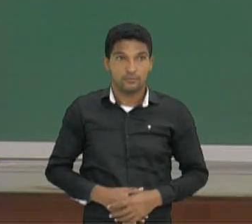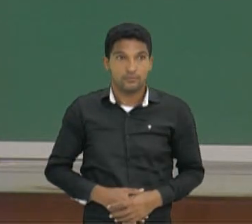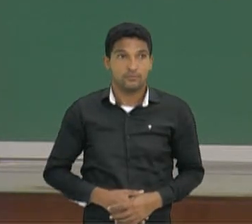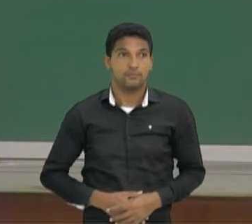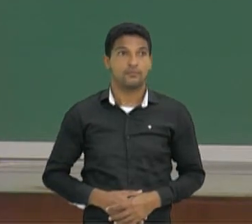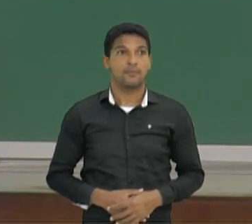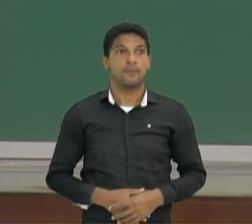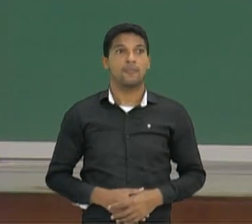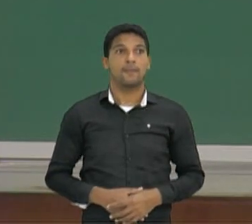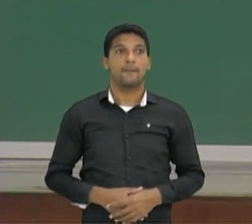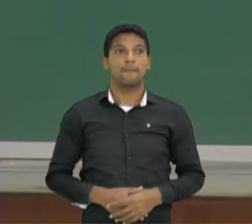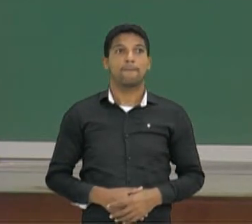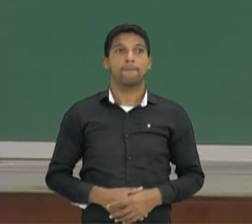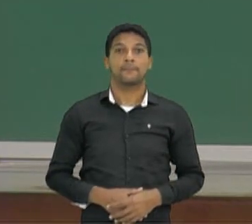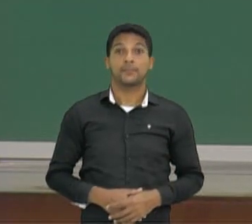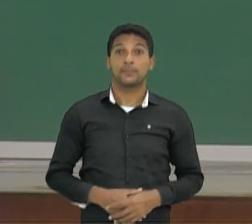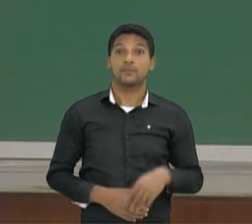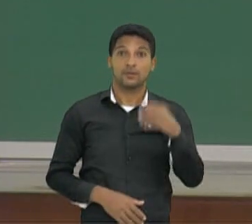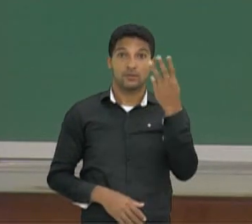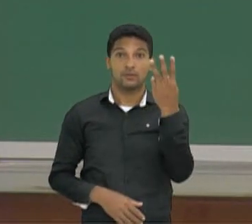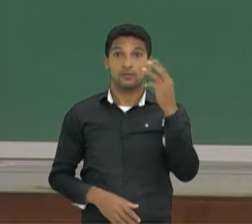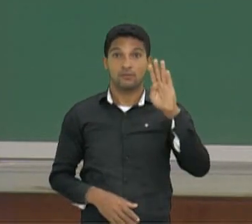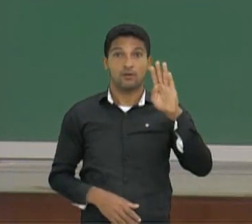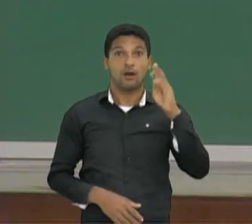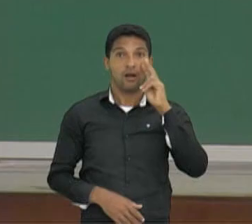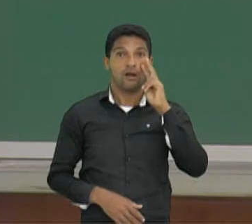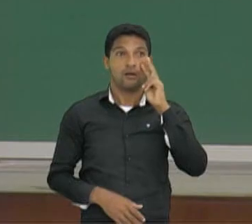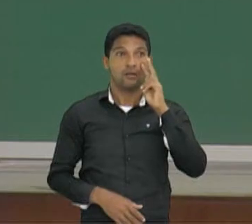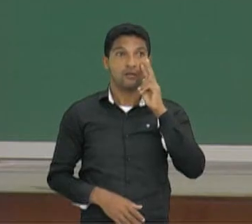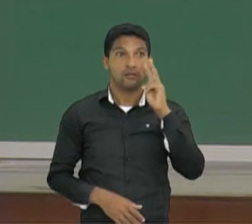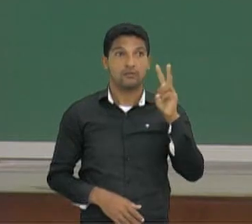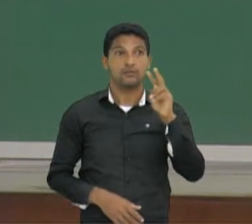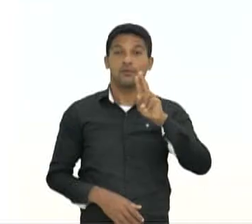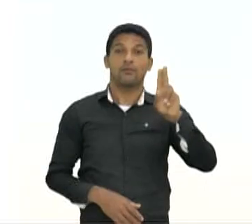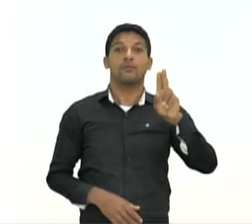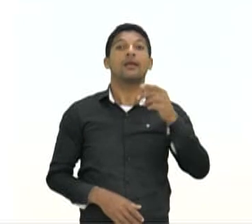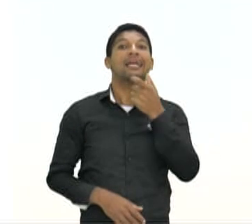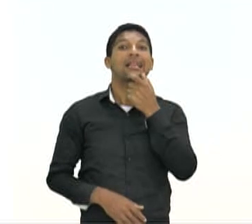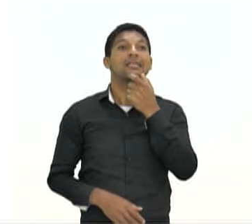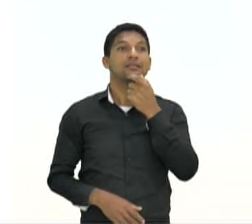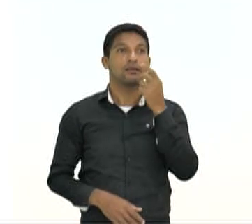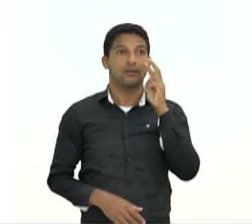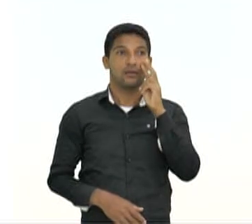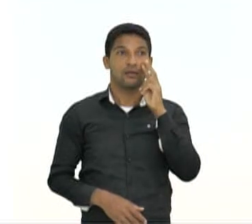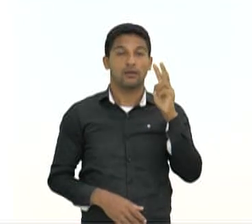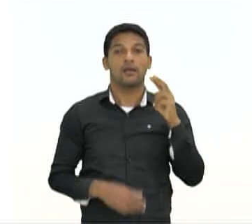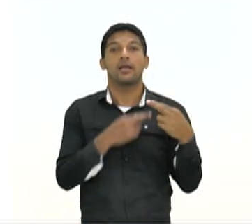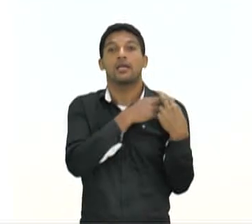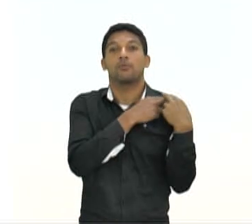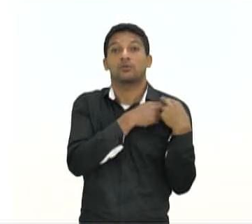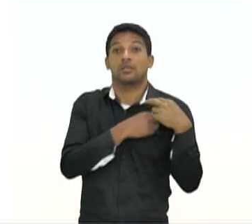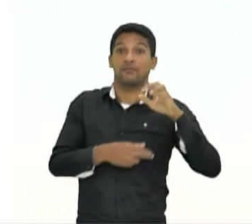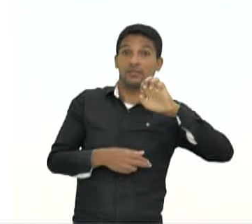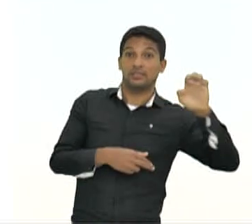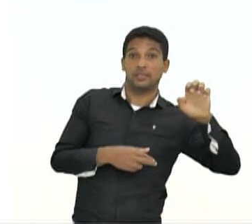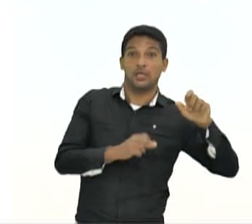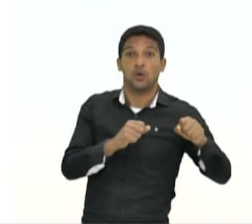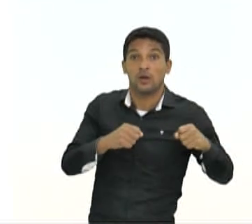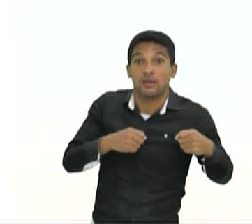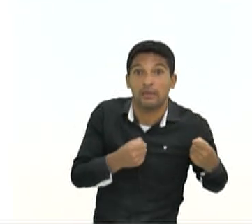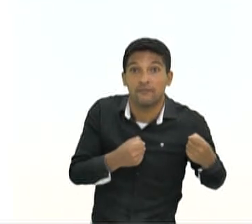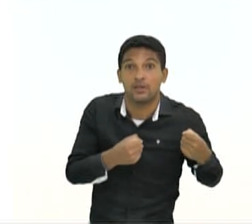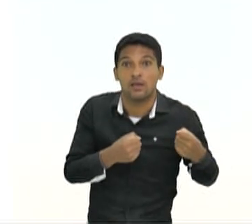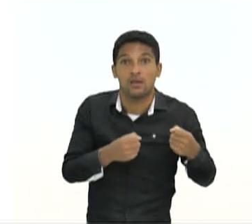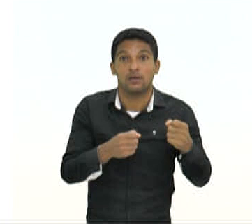base. O 3B, que é o third baseman, ou terceira base, né, responsável por defender o lado esquerdo do infield e